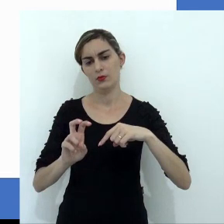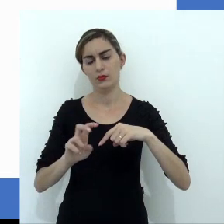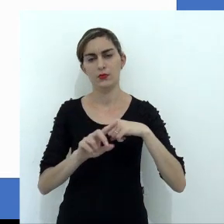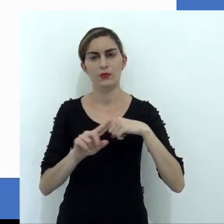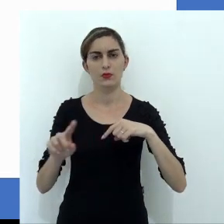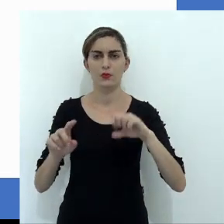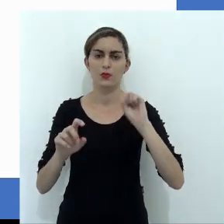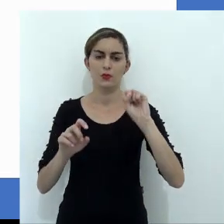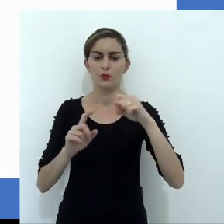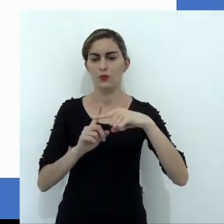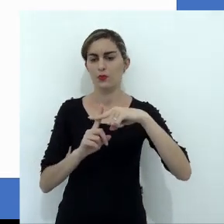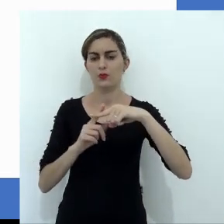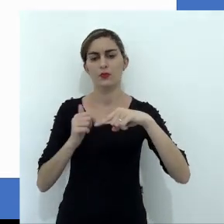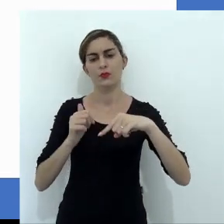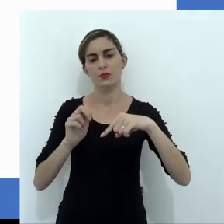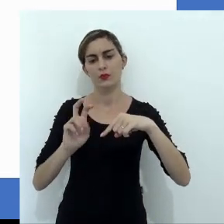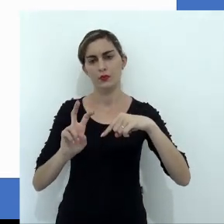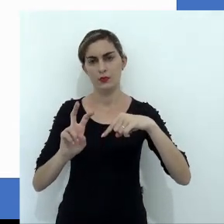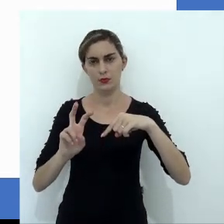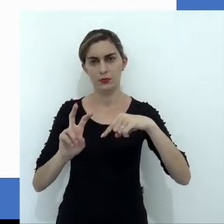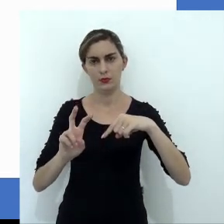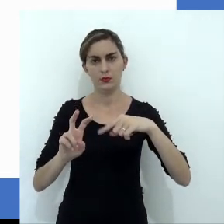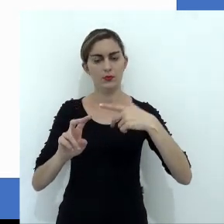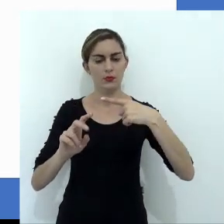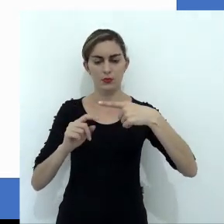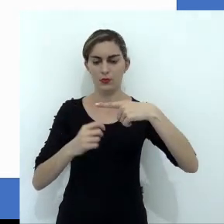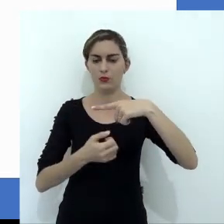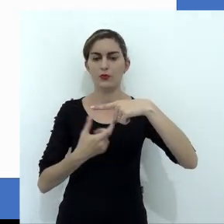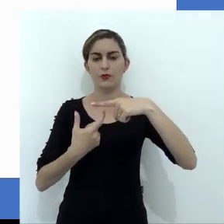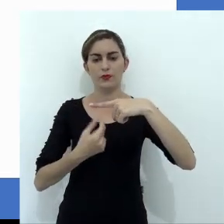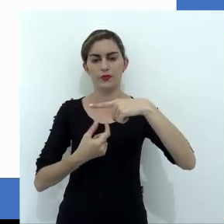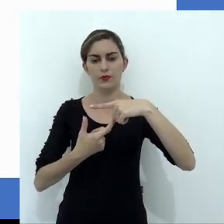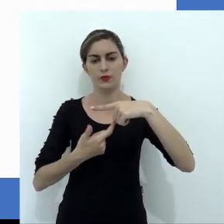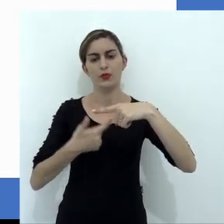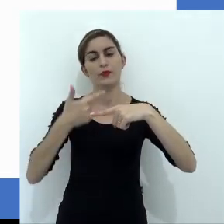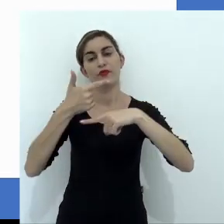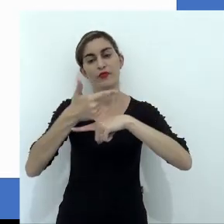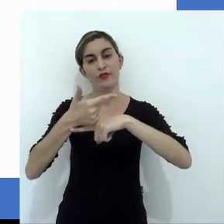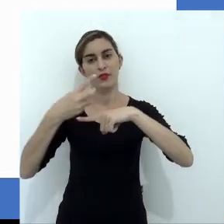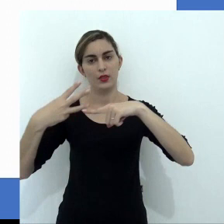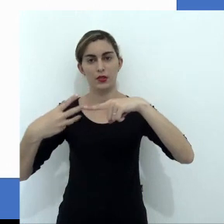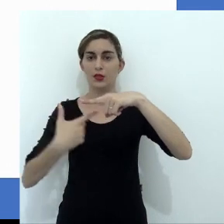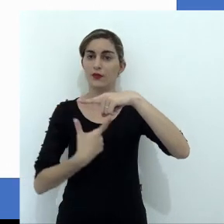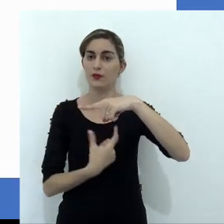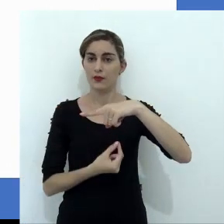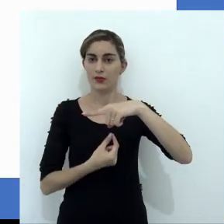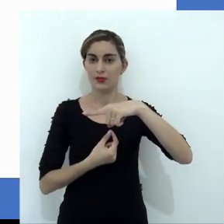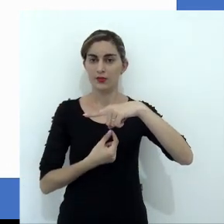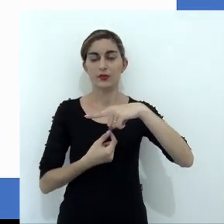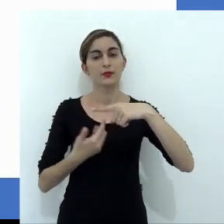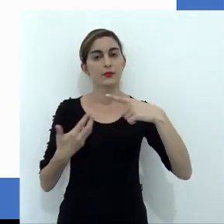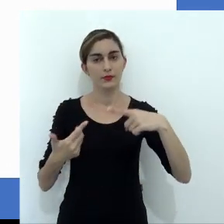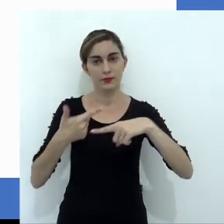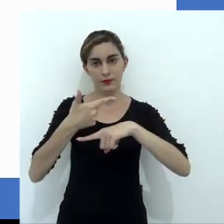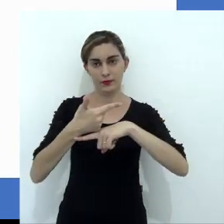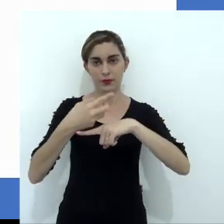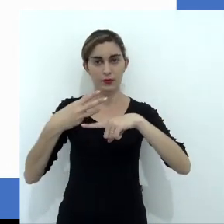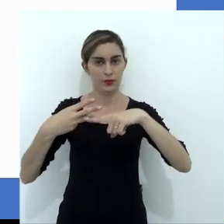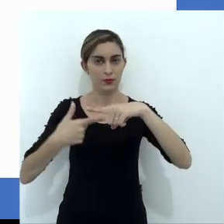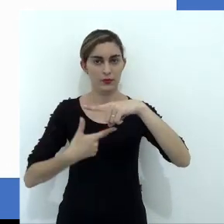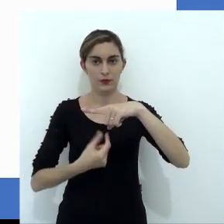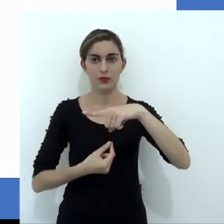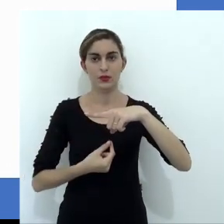Então, 8 mais 15. 8 mais 15 é igual a 23. Então, tá aí o resultado dessa soma. É igual a